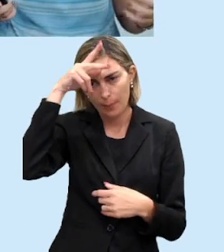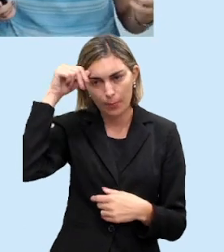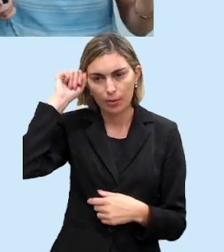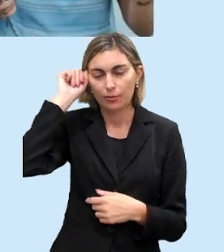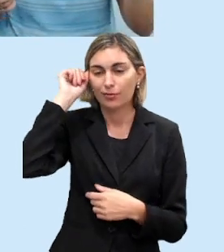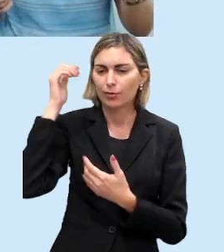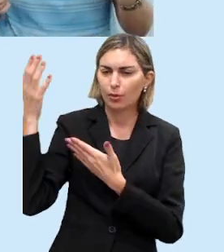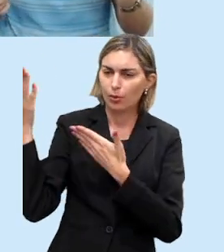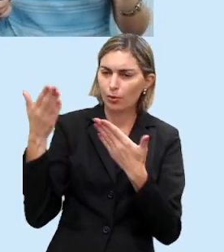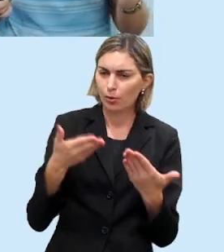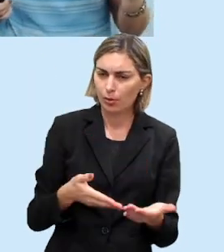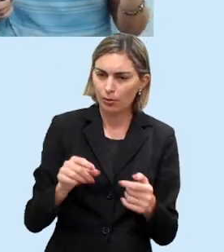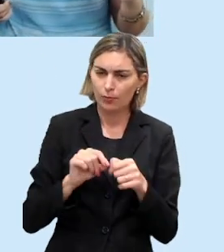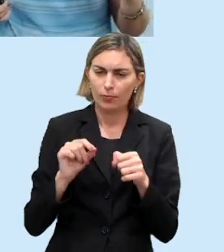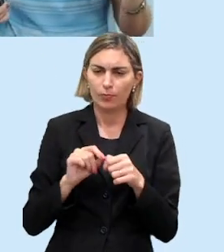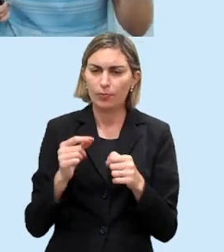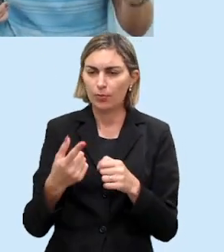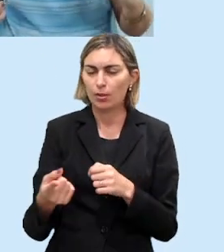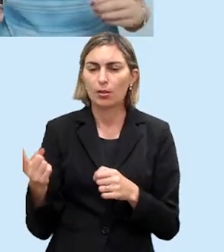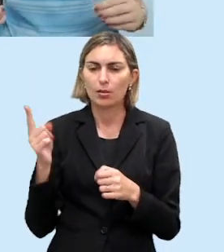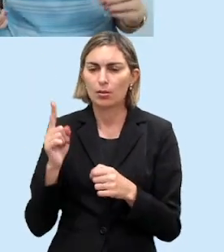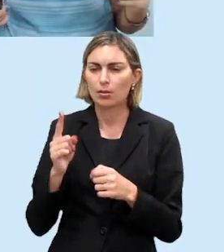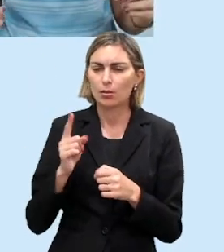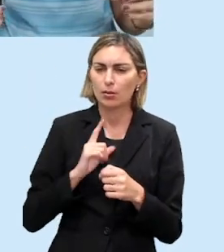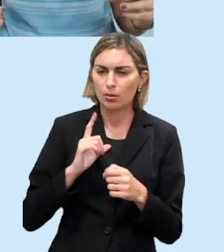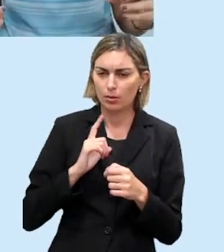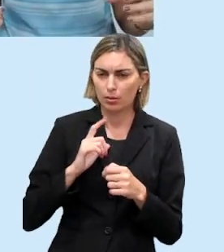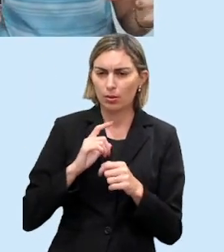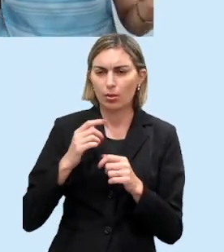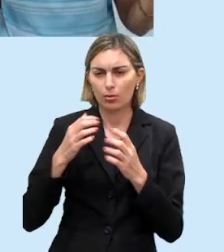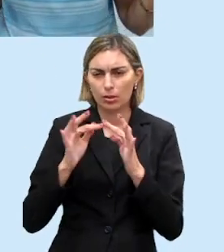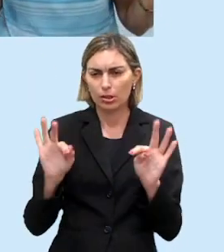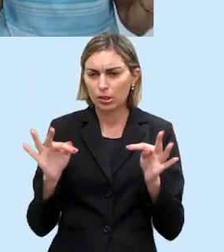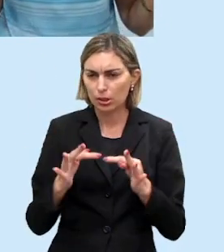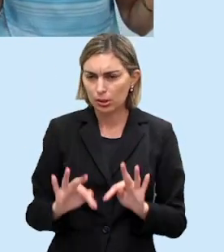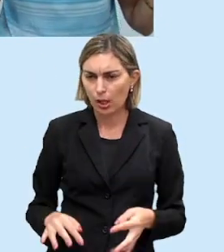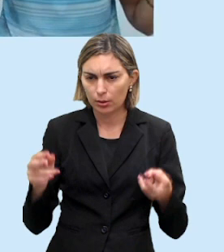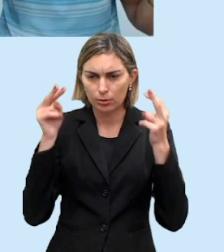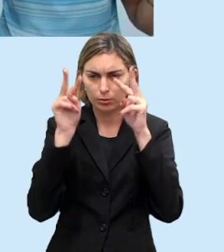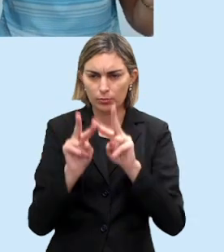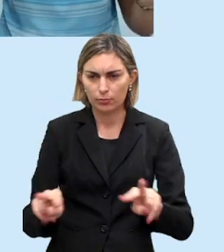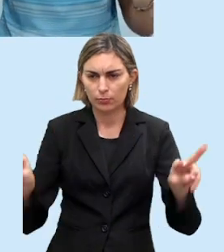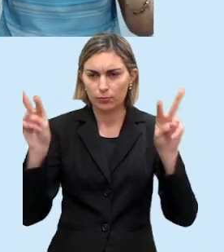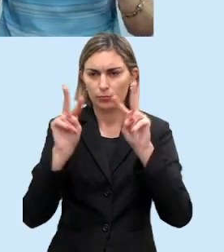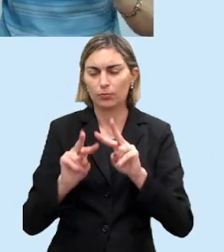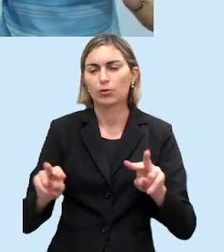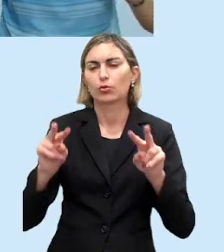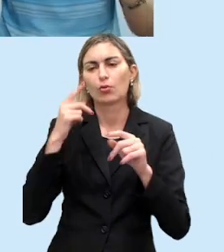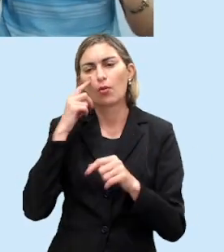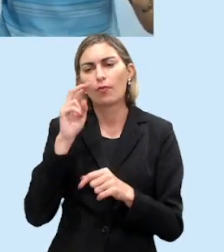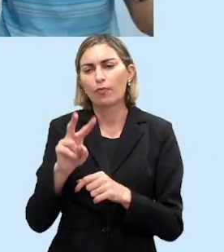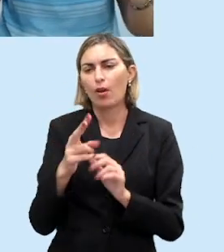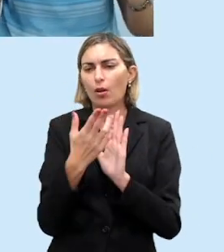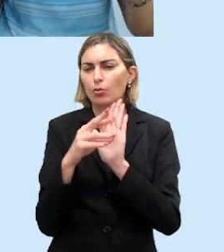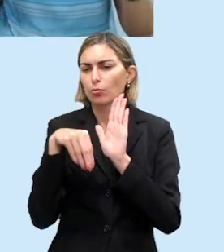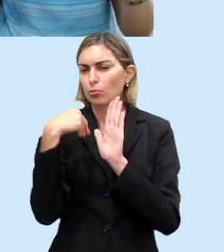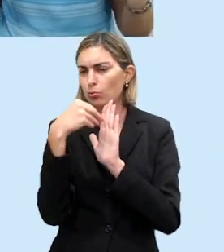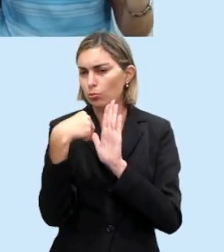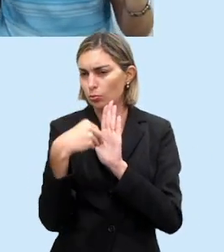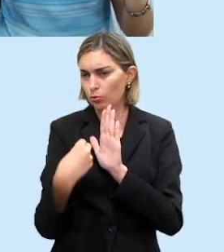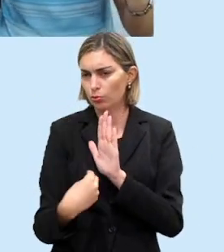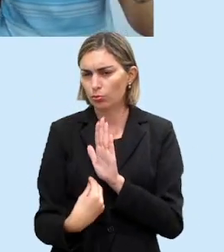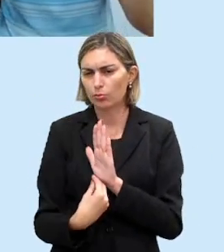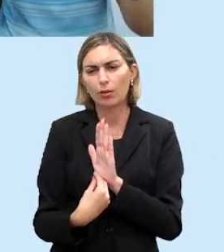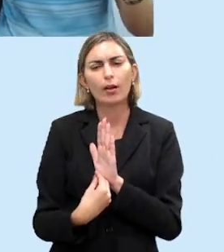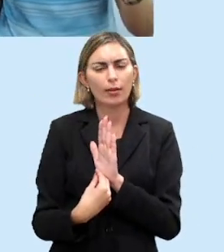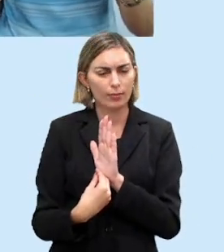isso, inclusive do ponto de vista da sintaxe visual. Veja que ele é um design altamente